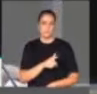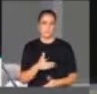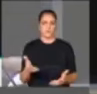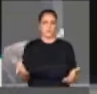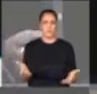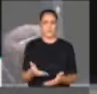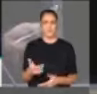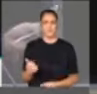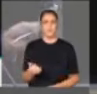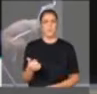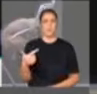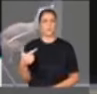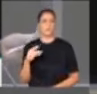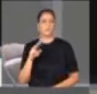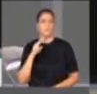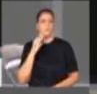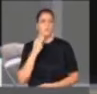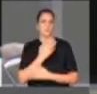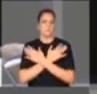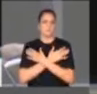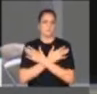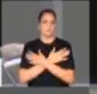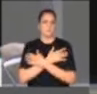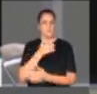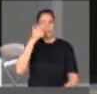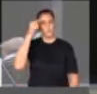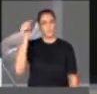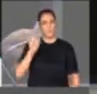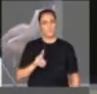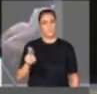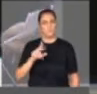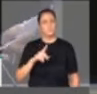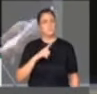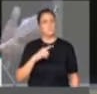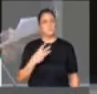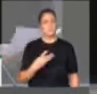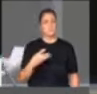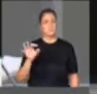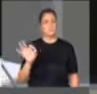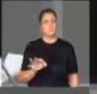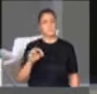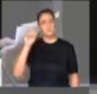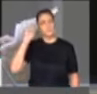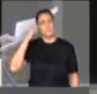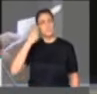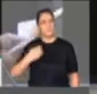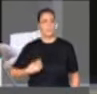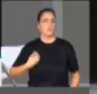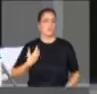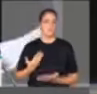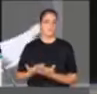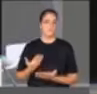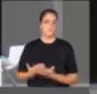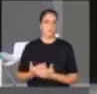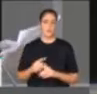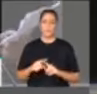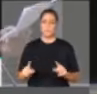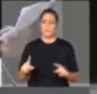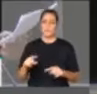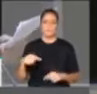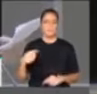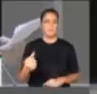milhões. Com Lula, nós tínhamos na universidade 3% de negros e negras. Pós-Lula, nós